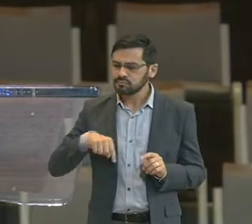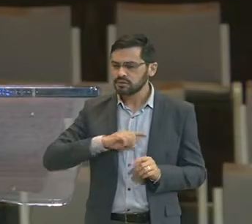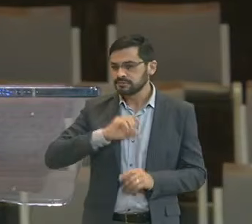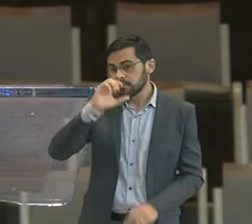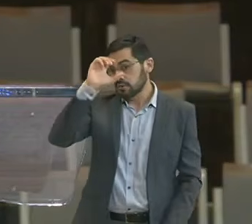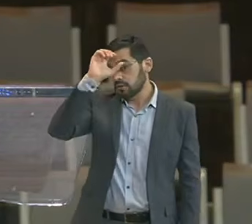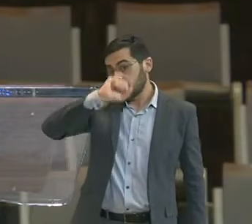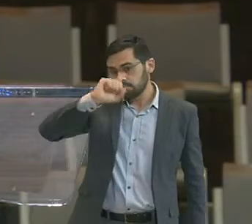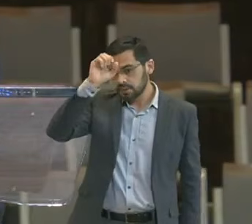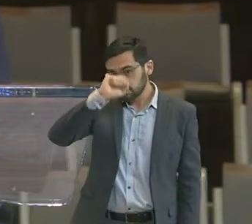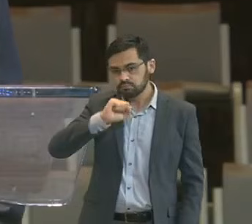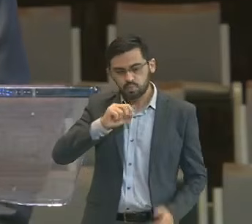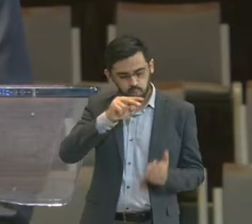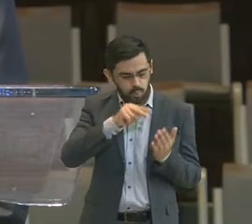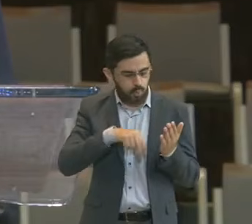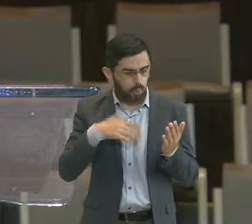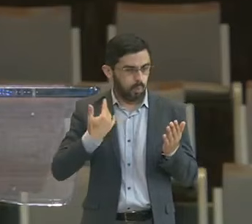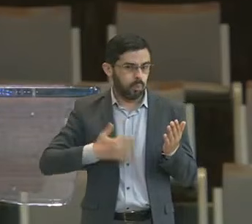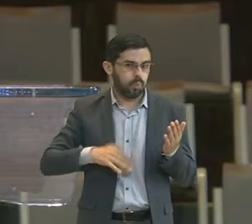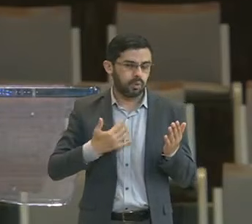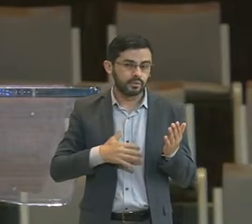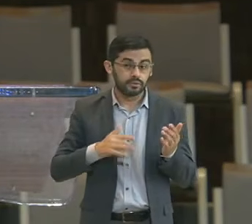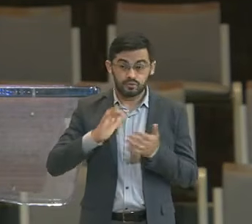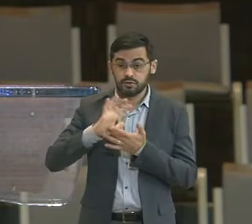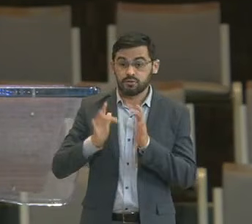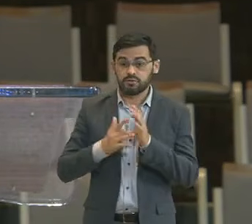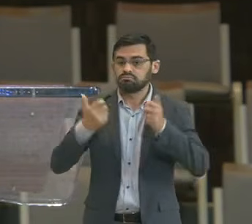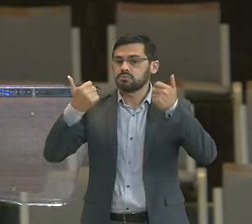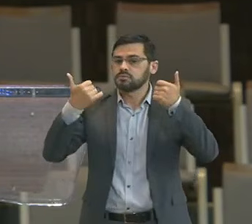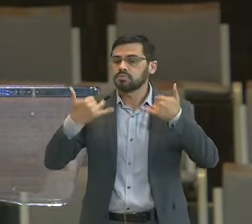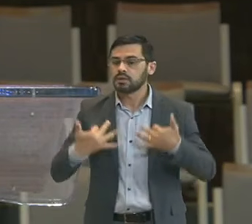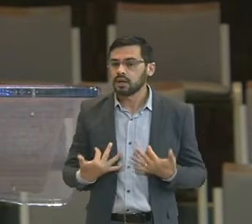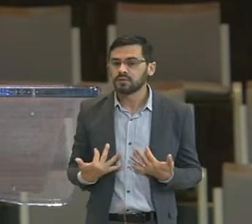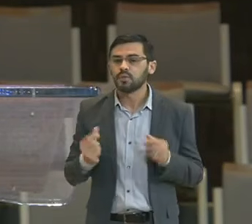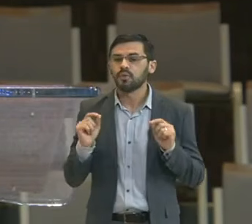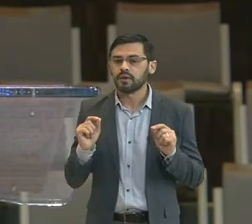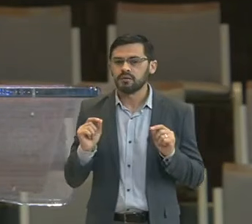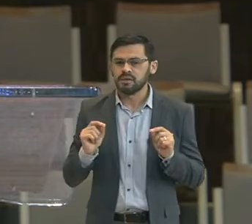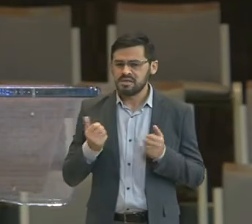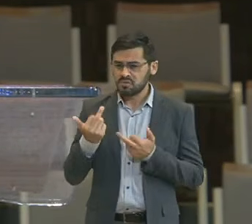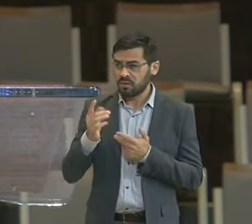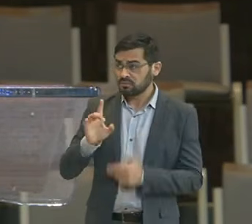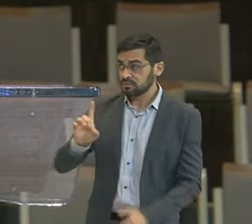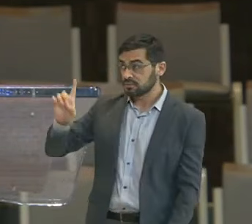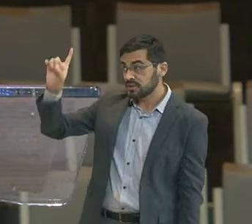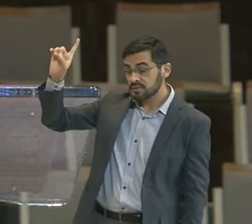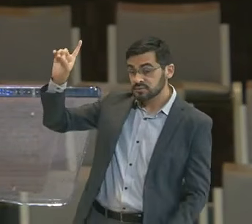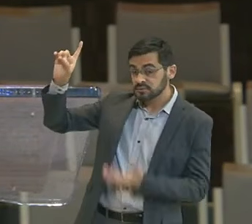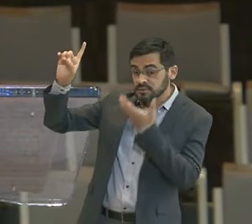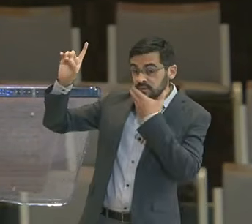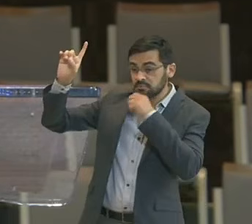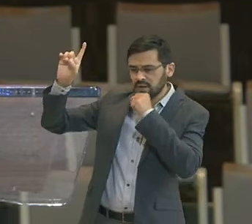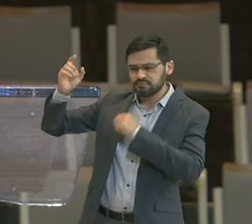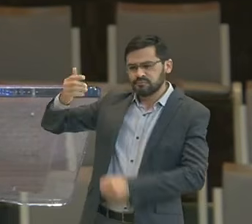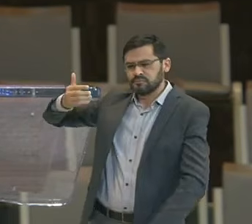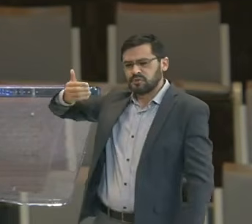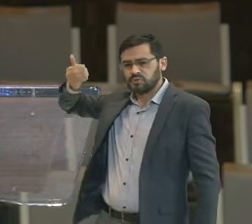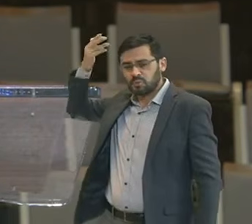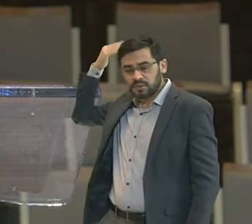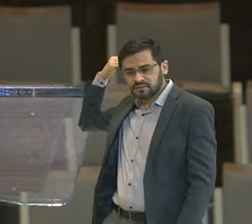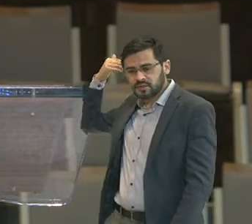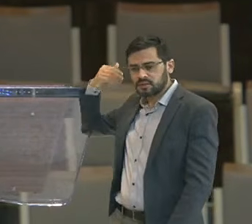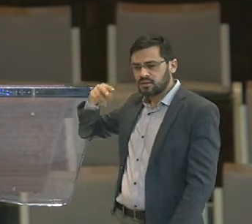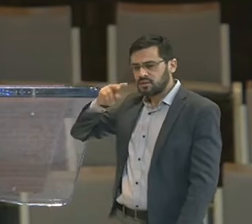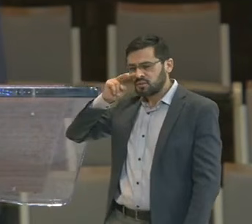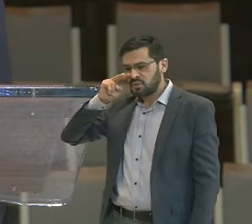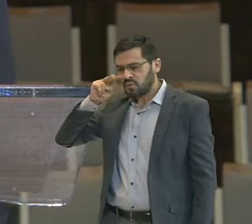gente aprender com Jesus. Ele está dizendo o seguinte: assim como o Pai, no passado, havia